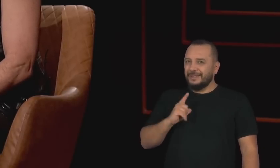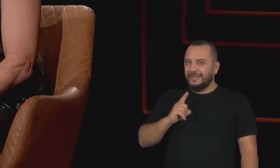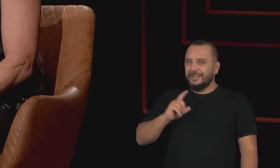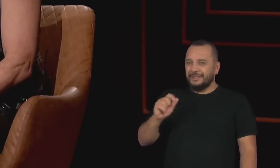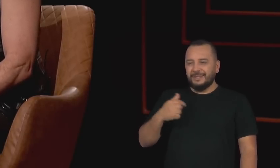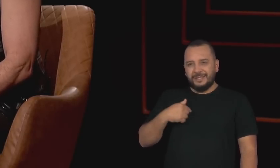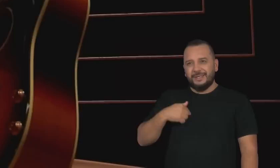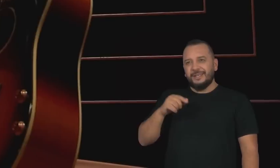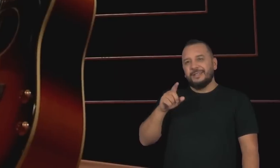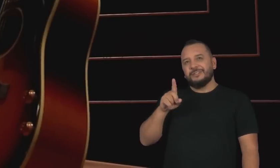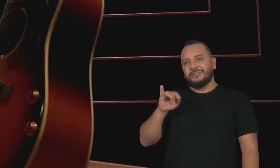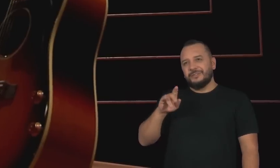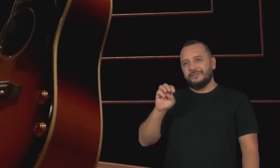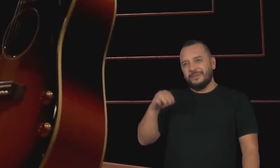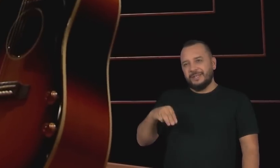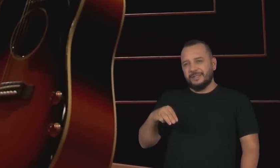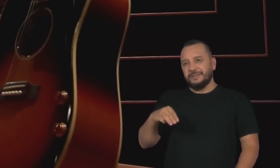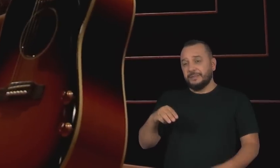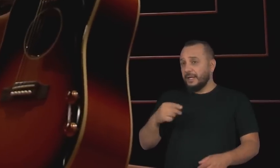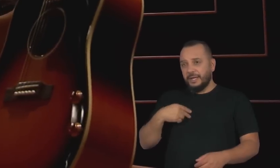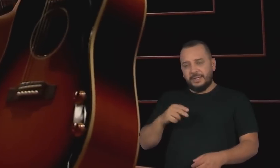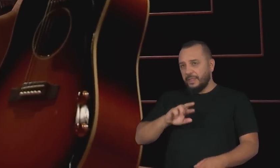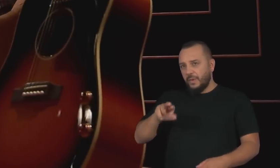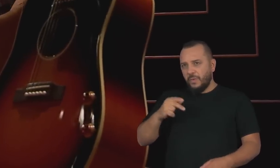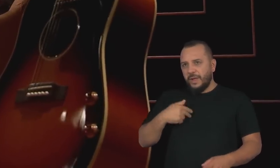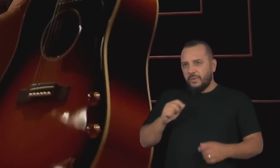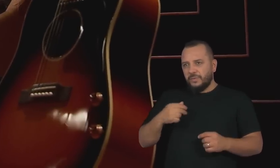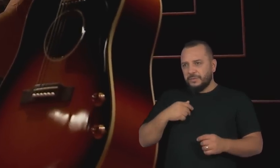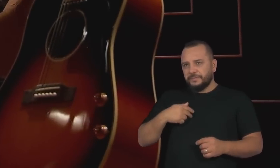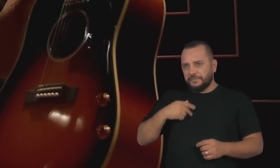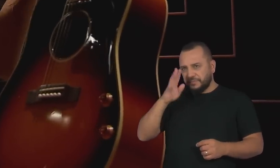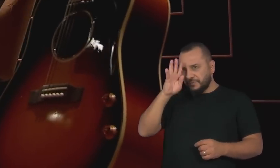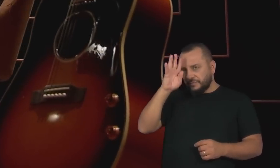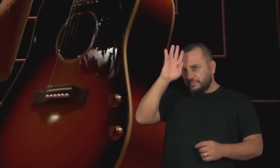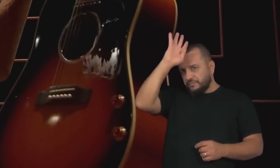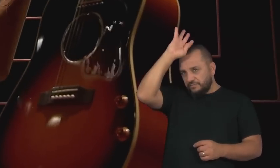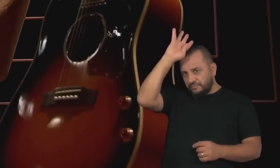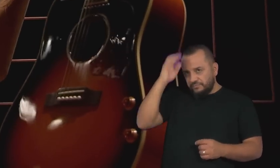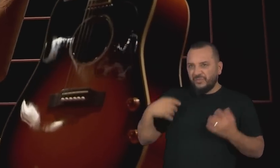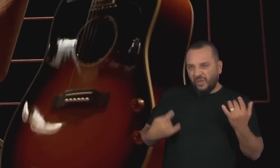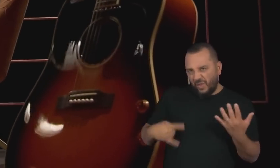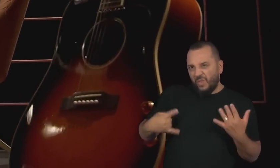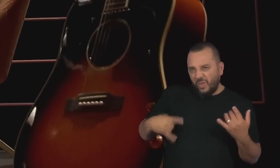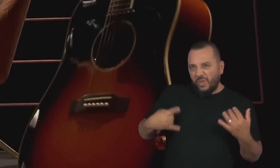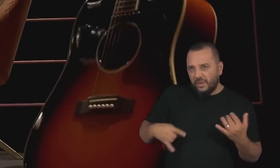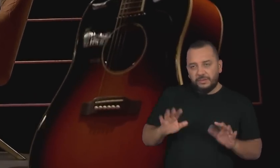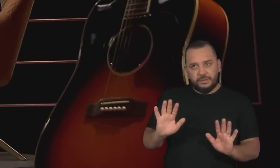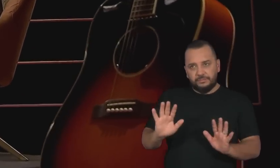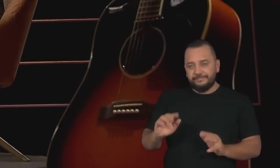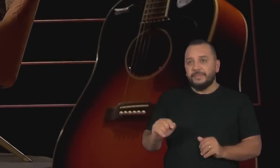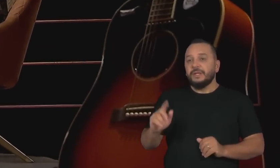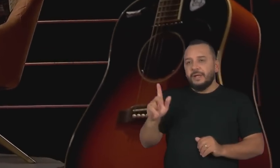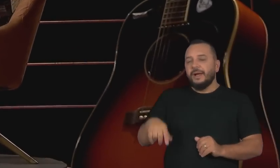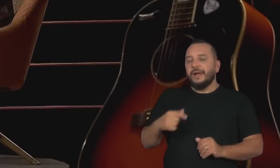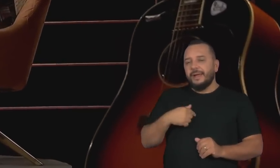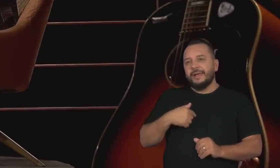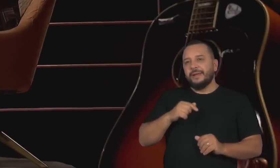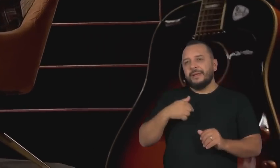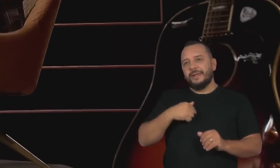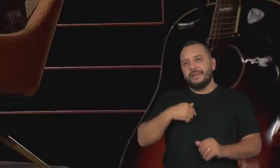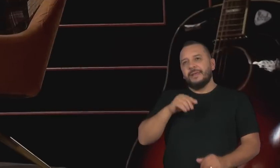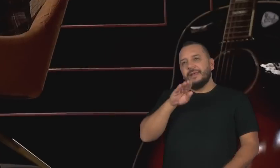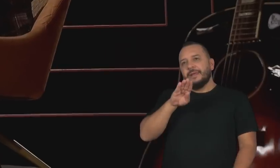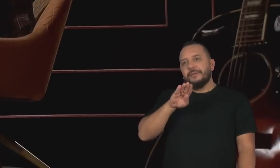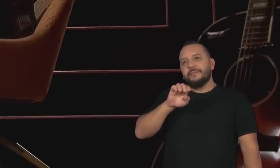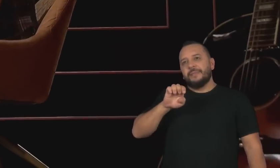David Bowie, ainda não punk, mas eram fãs de Rolling Stones, Beatles, então essa foi minha escola. E adoravam também